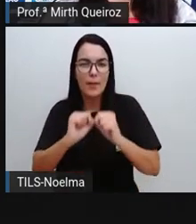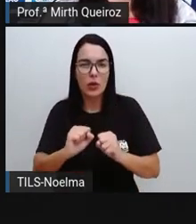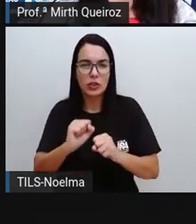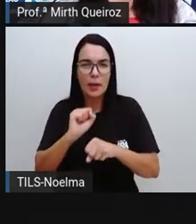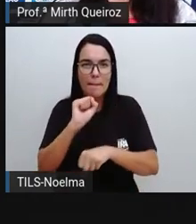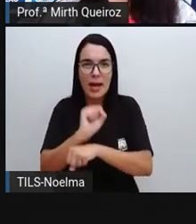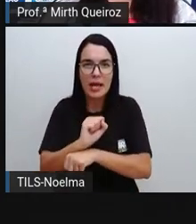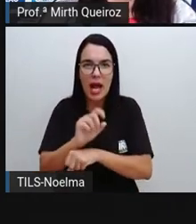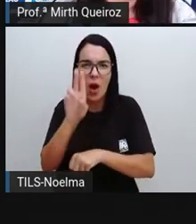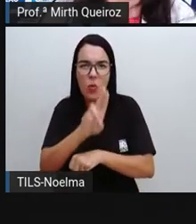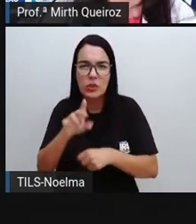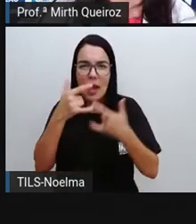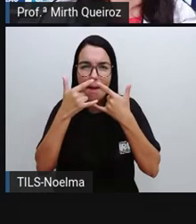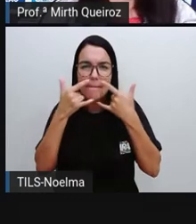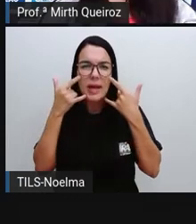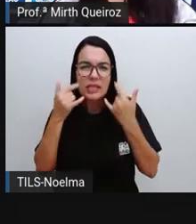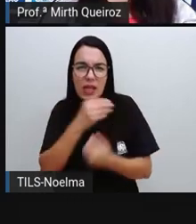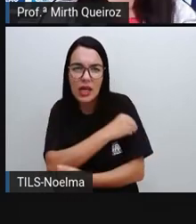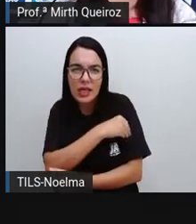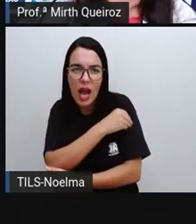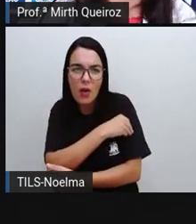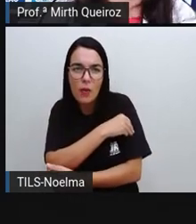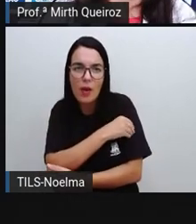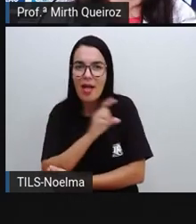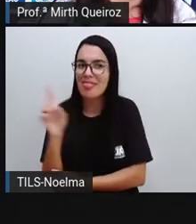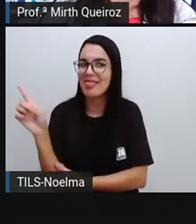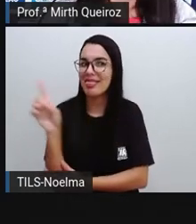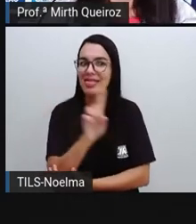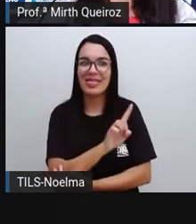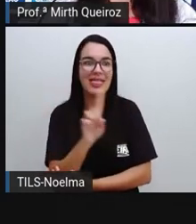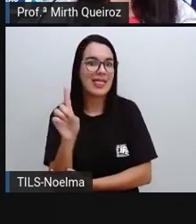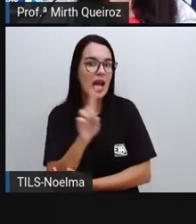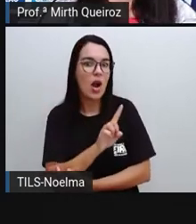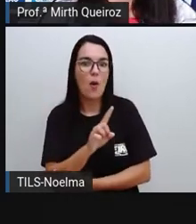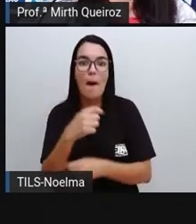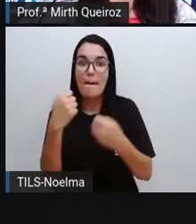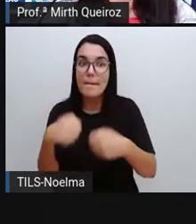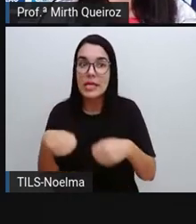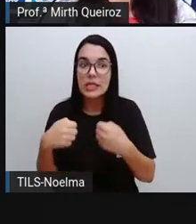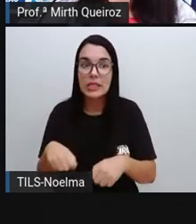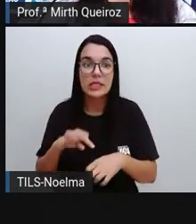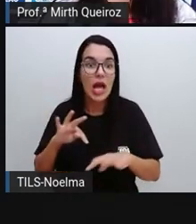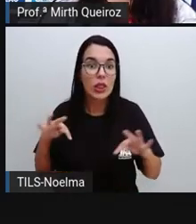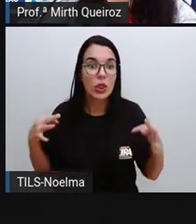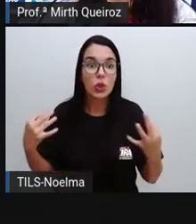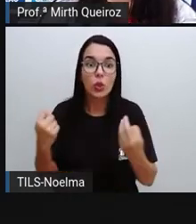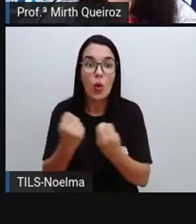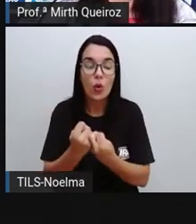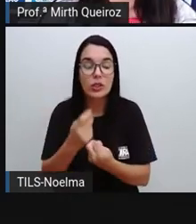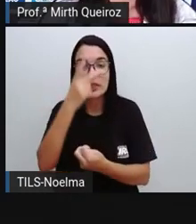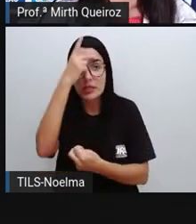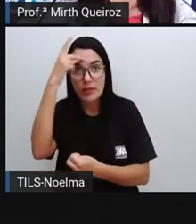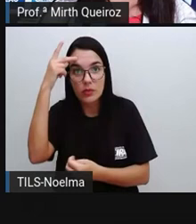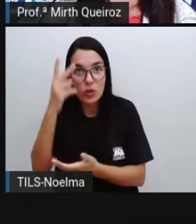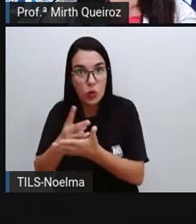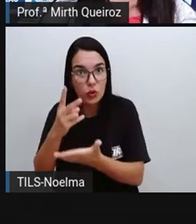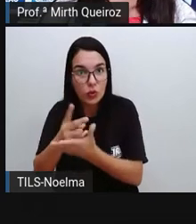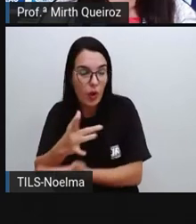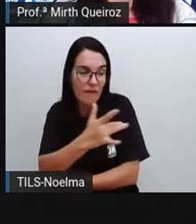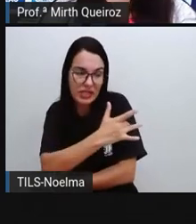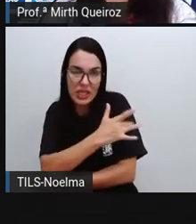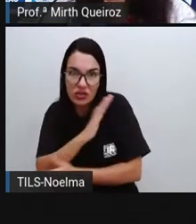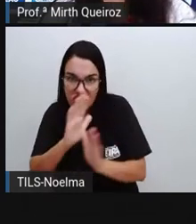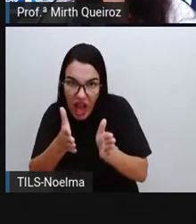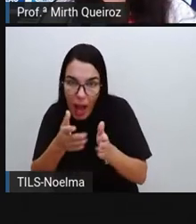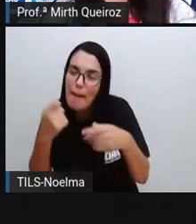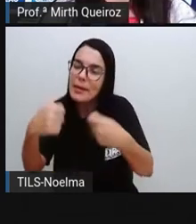de usar máscara e álcool gel? Não. A princípio, todos que se vacinarem devem continuar mantendo os